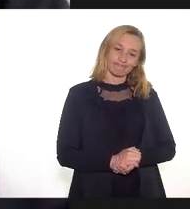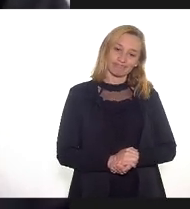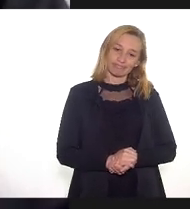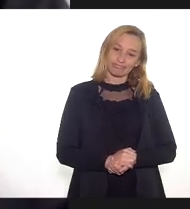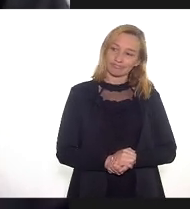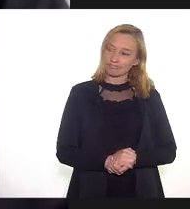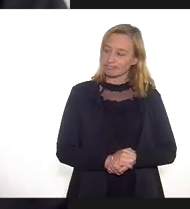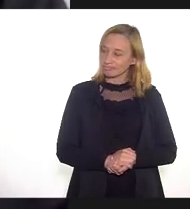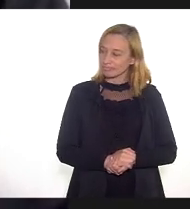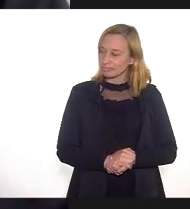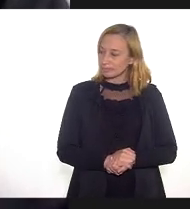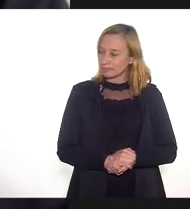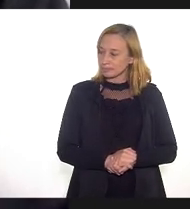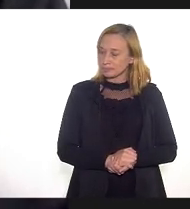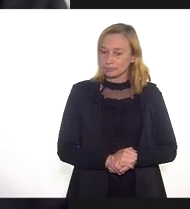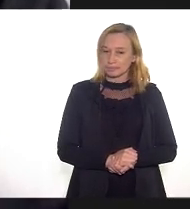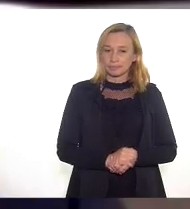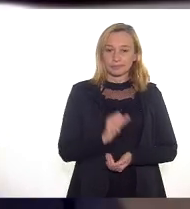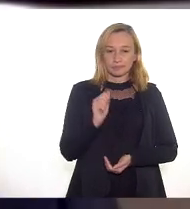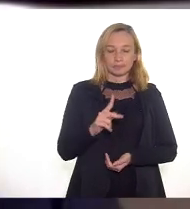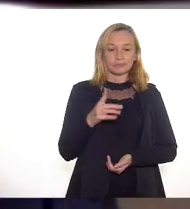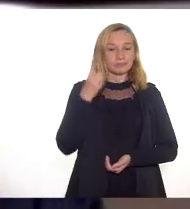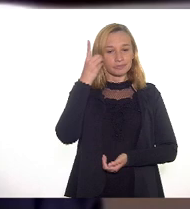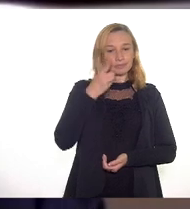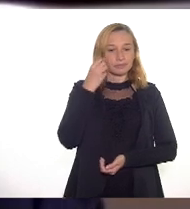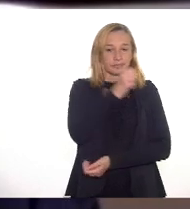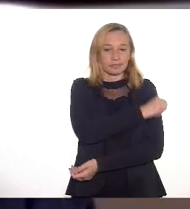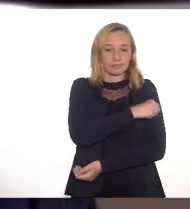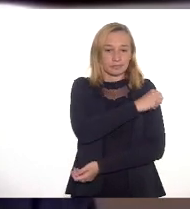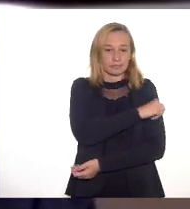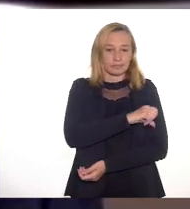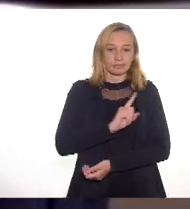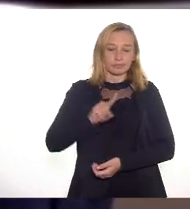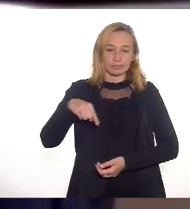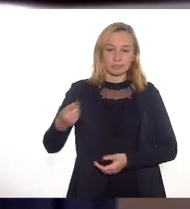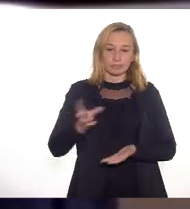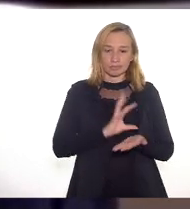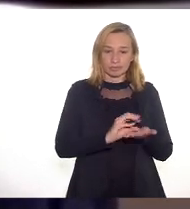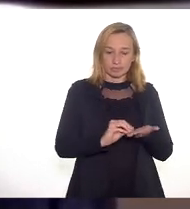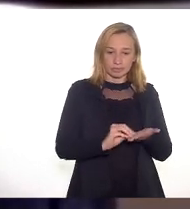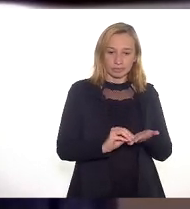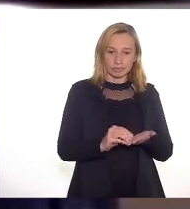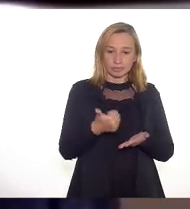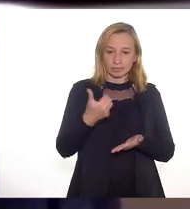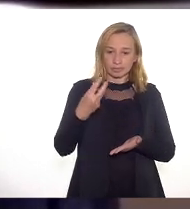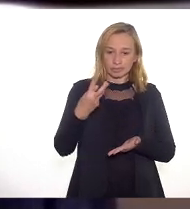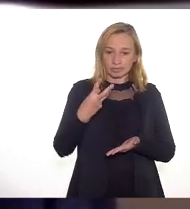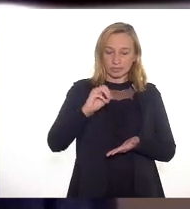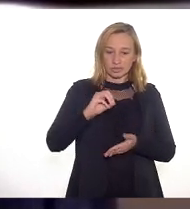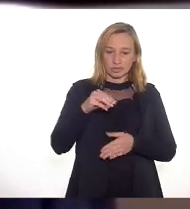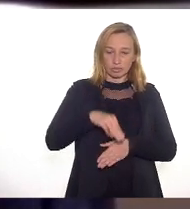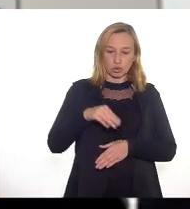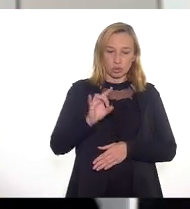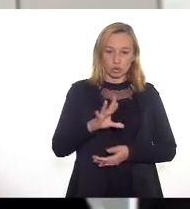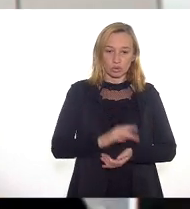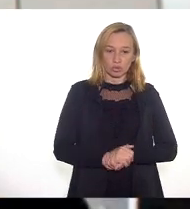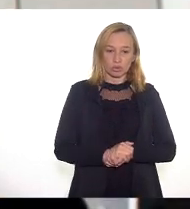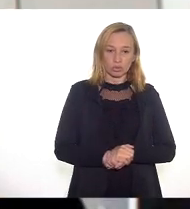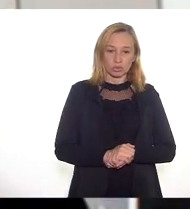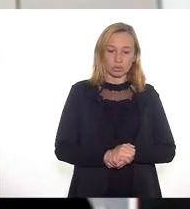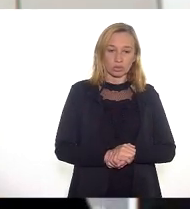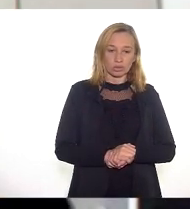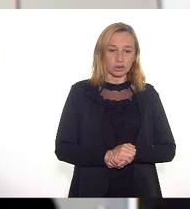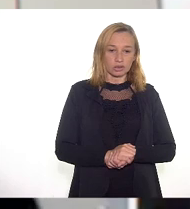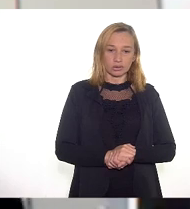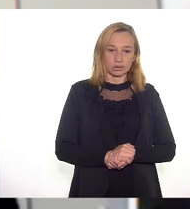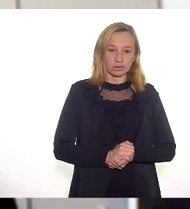É isso, senhor presidente. Ok. Deputada enfermeira Rejane, depois vamos à pauta, porque nós temos mais 30 minutos. Flávio Serafini pediu para